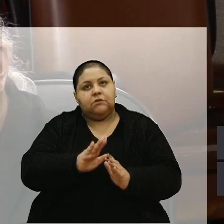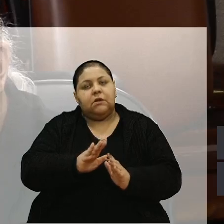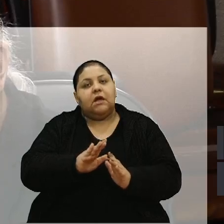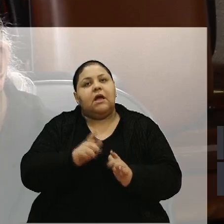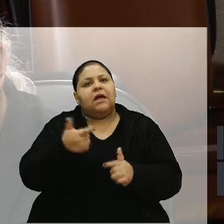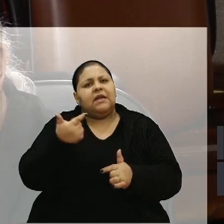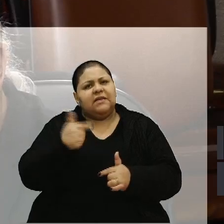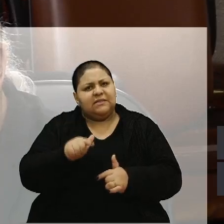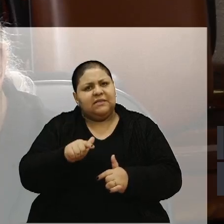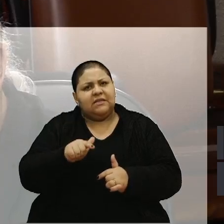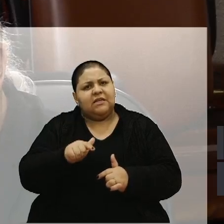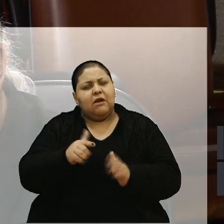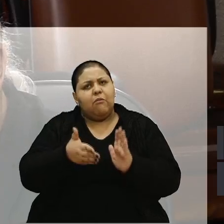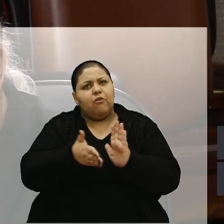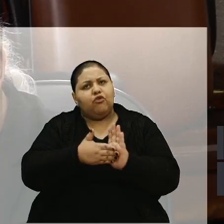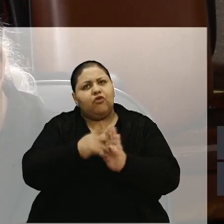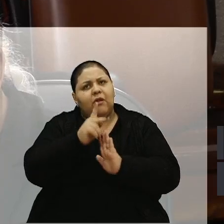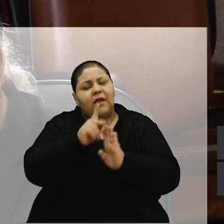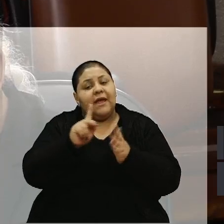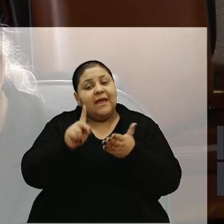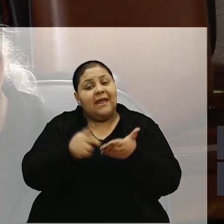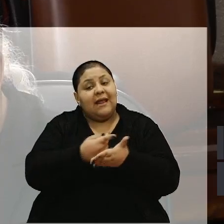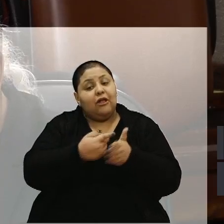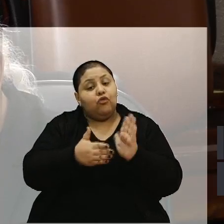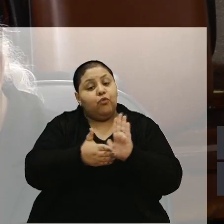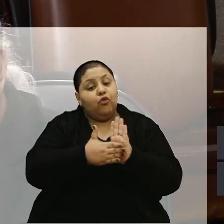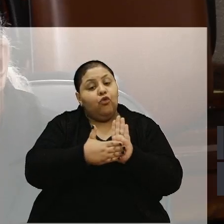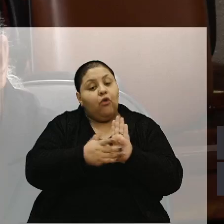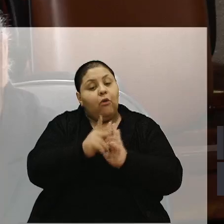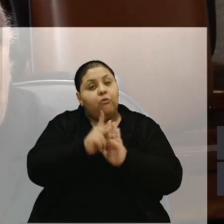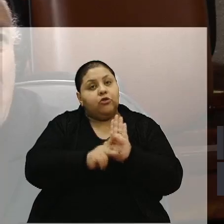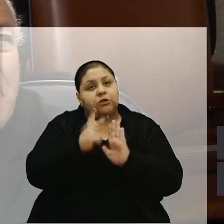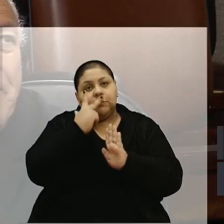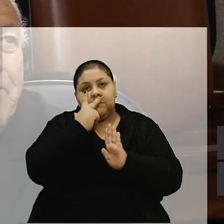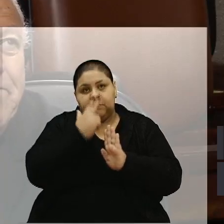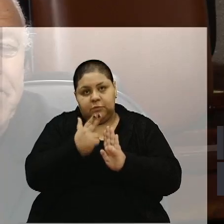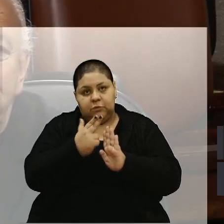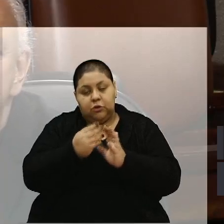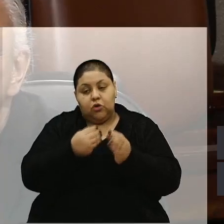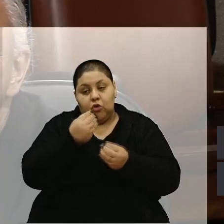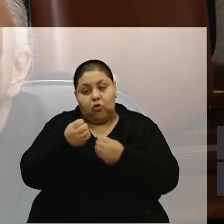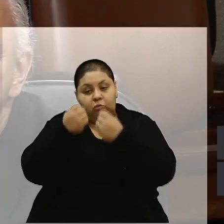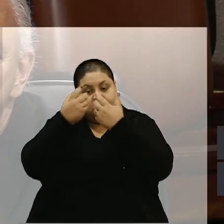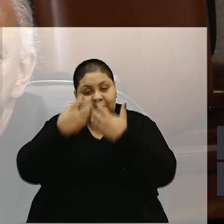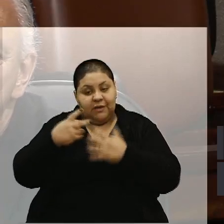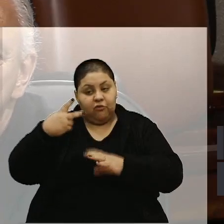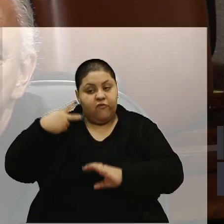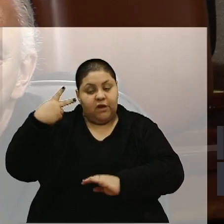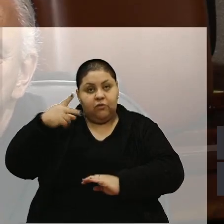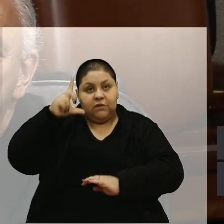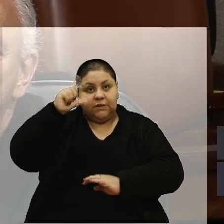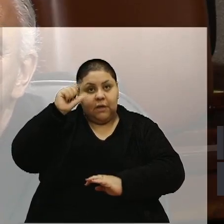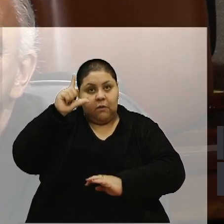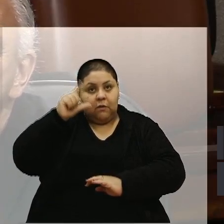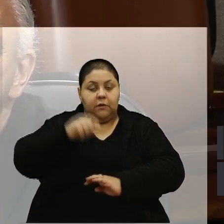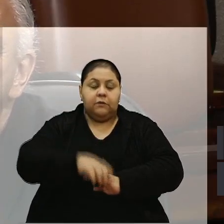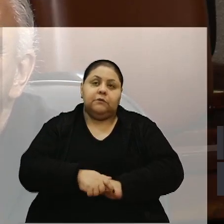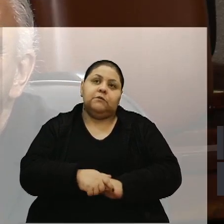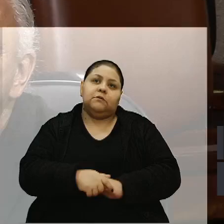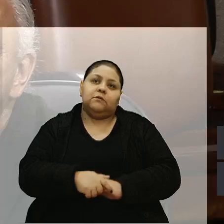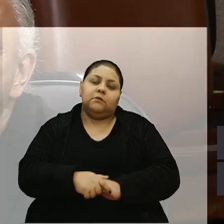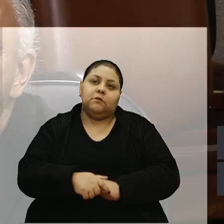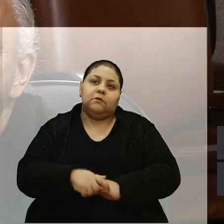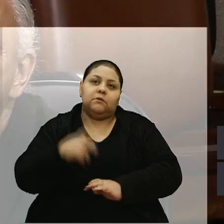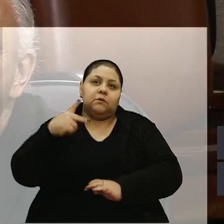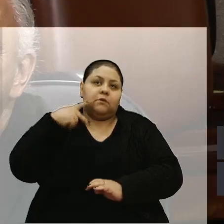redundante a gente protocolar um projeto como esse. Como foi explicado pelo vereador Scalco, ele é um projeto que não